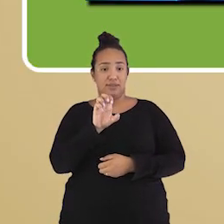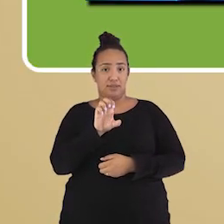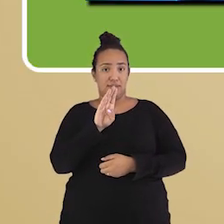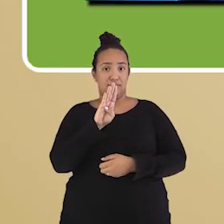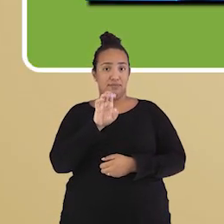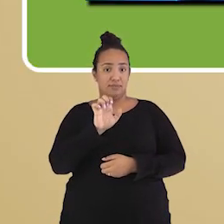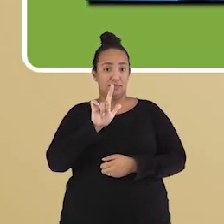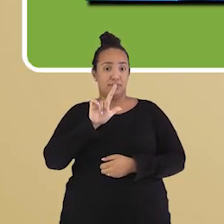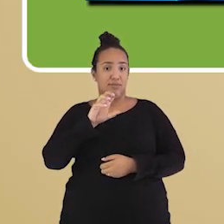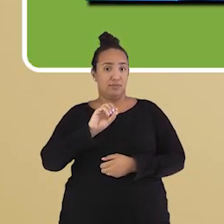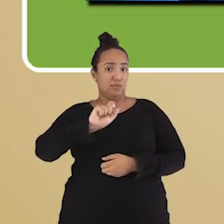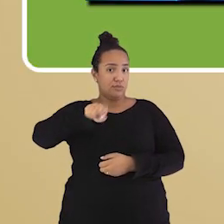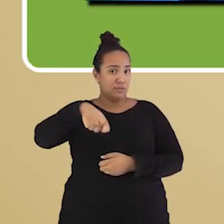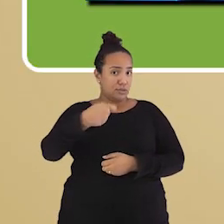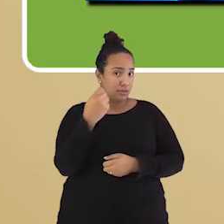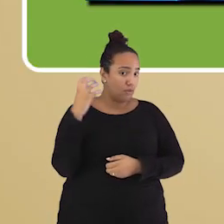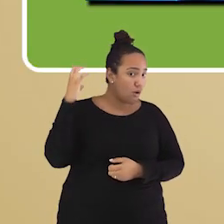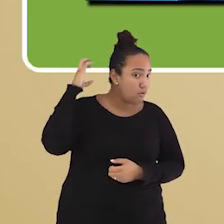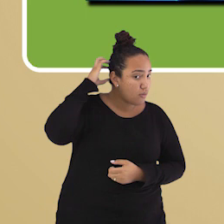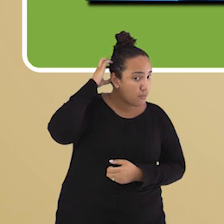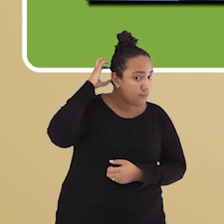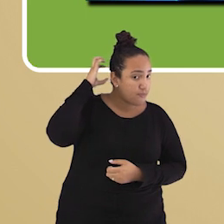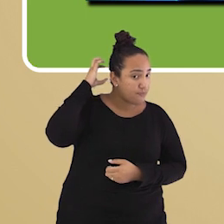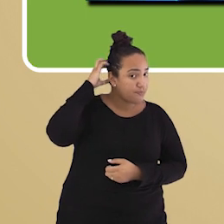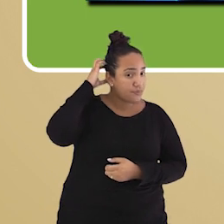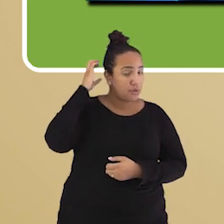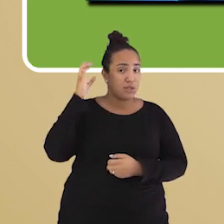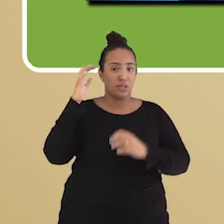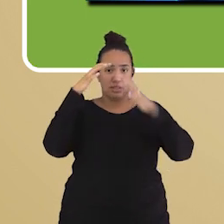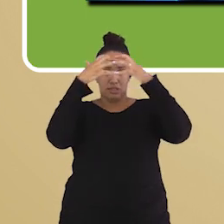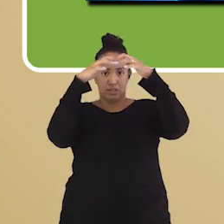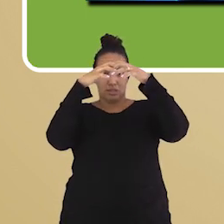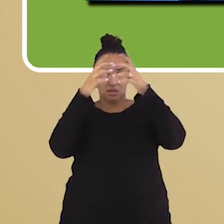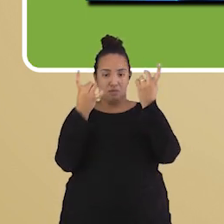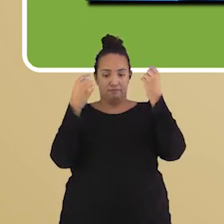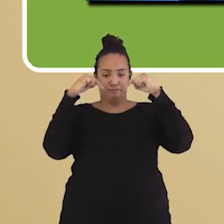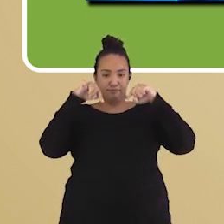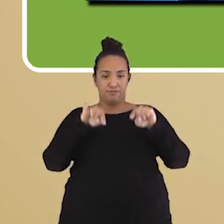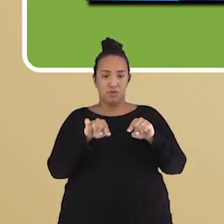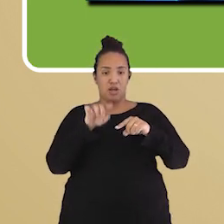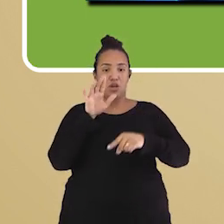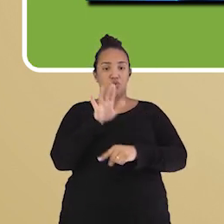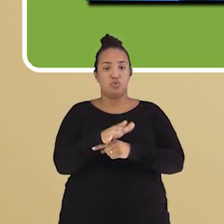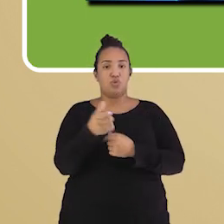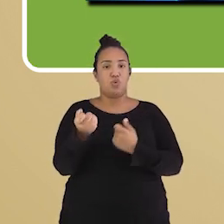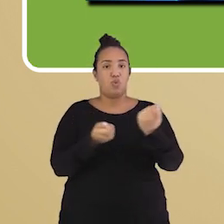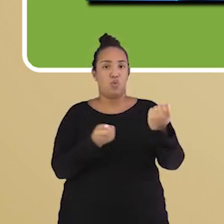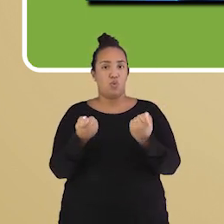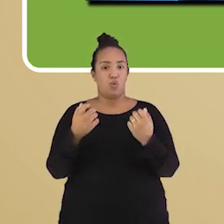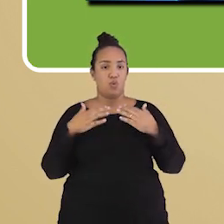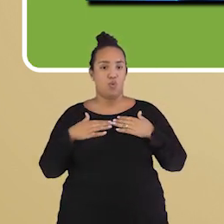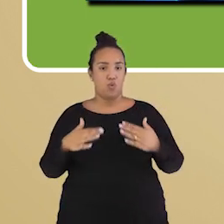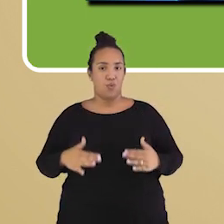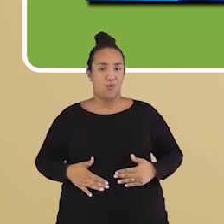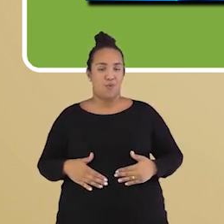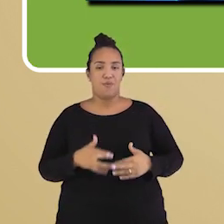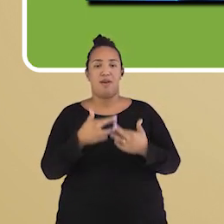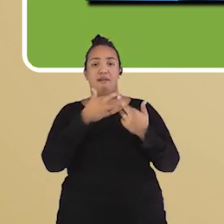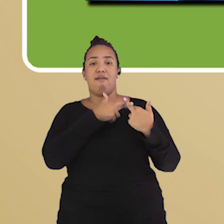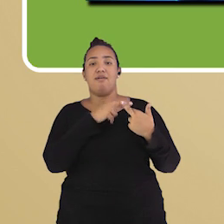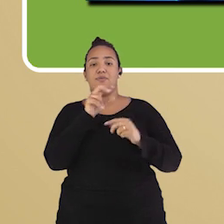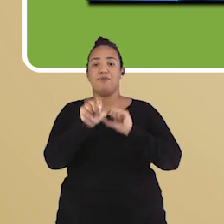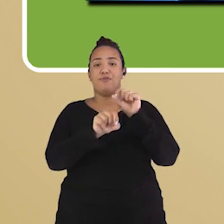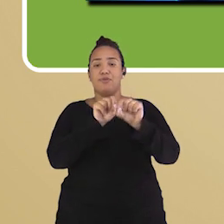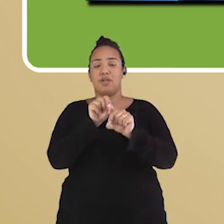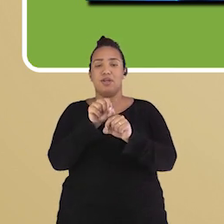localiza abaixo do cérebro e coordena os movimentos do corpo. Ele é responsável pelo equilíbrio e também mantém